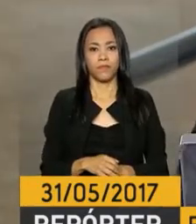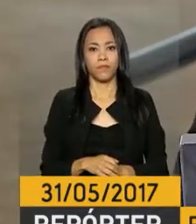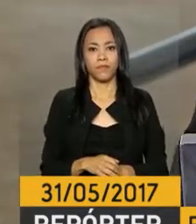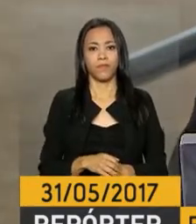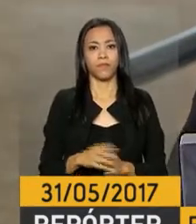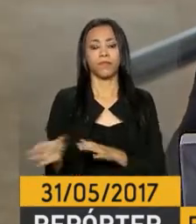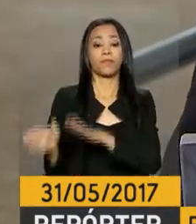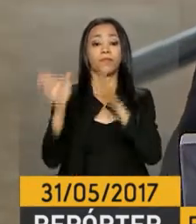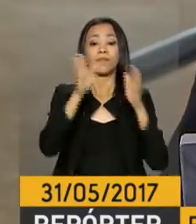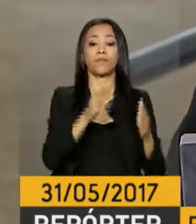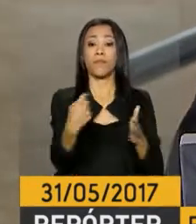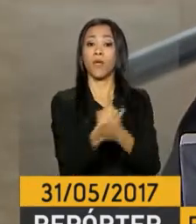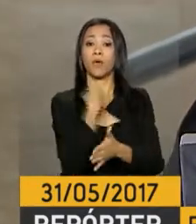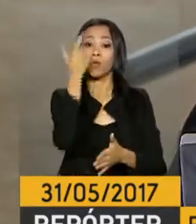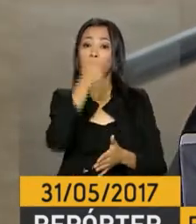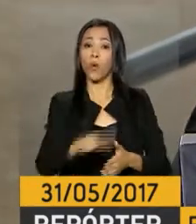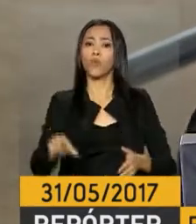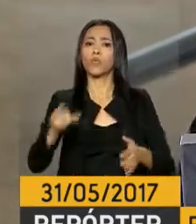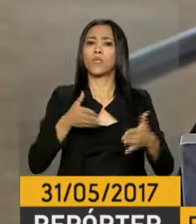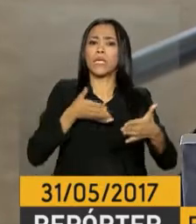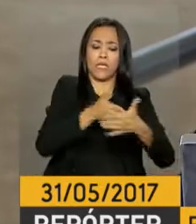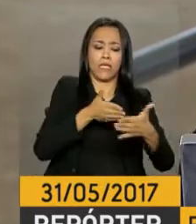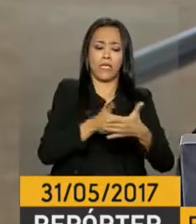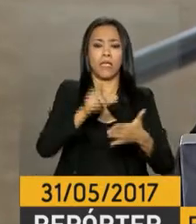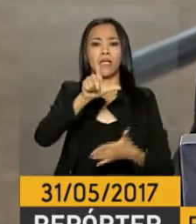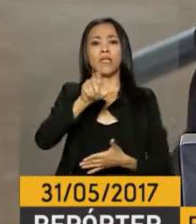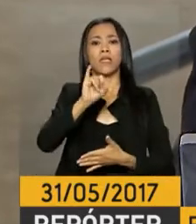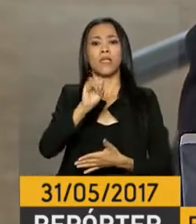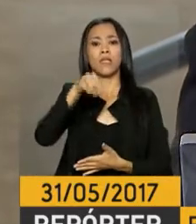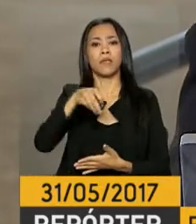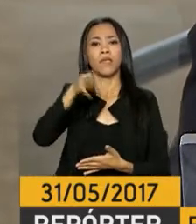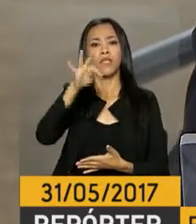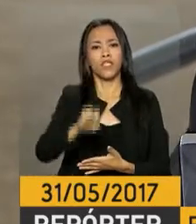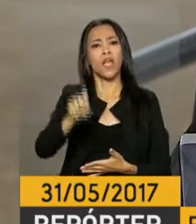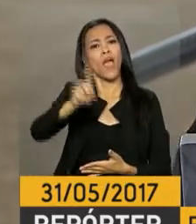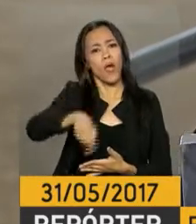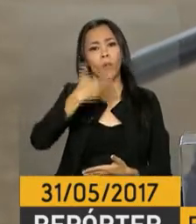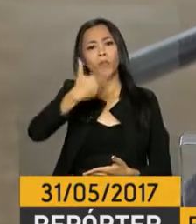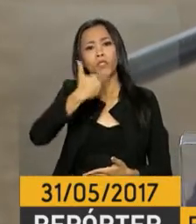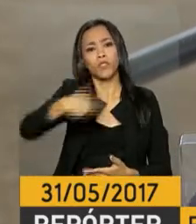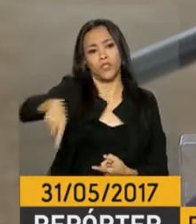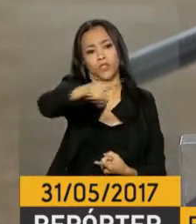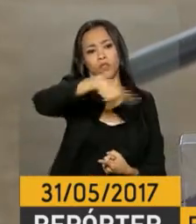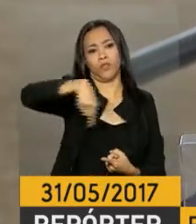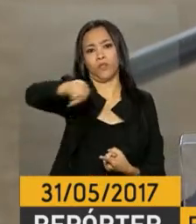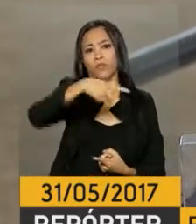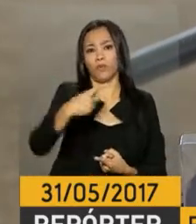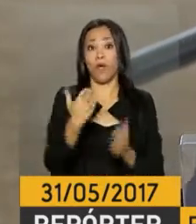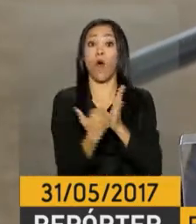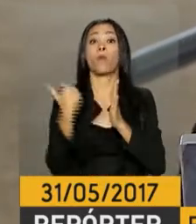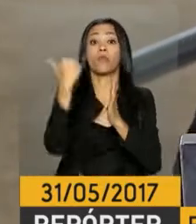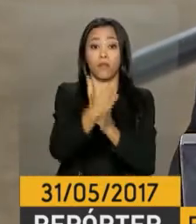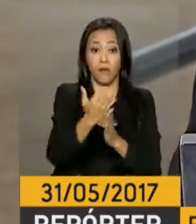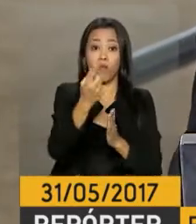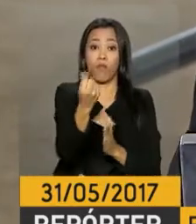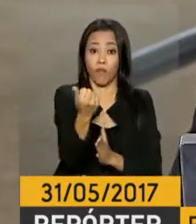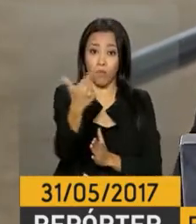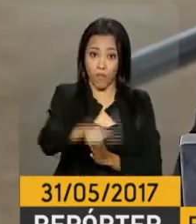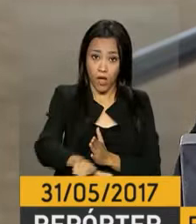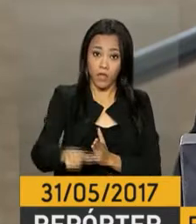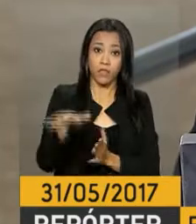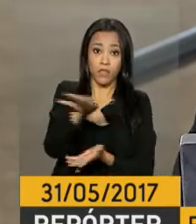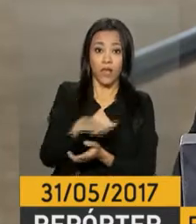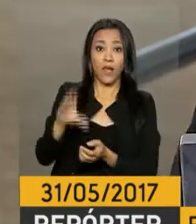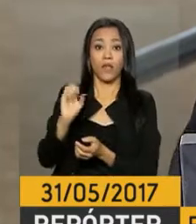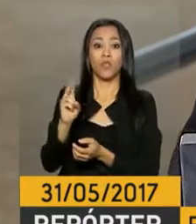Sobre os limites, né, essa é uma conversa, é uma demanda dos movimentos sociais, o aumento do limite, tanto para o custeio como